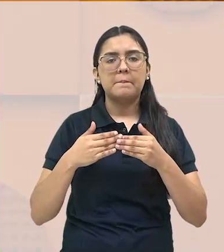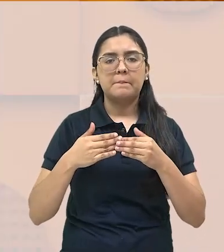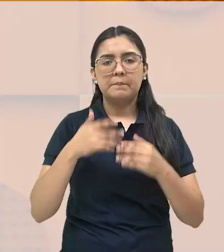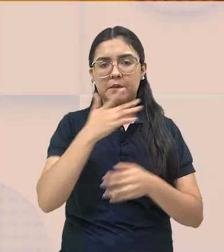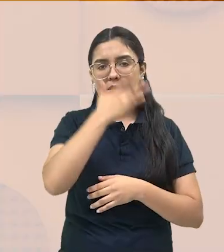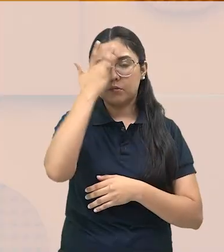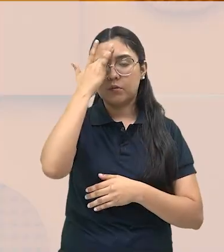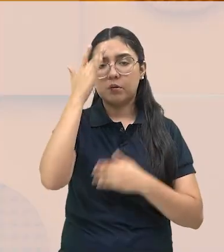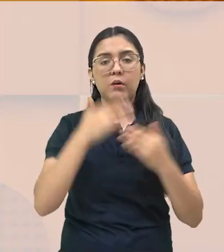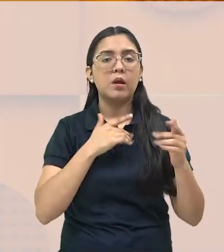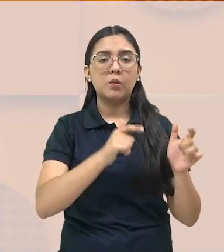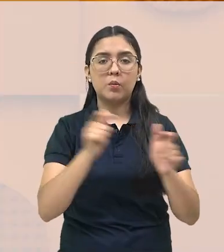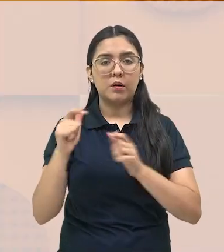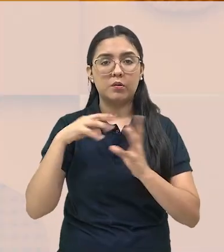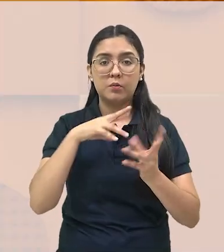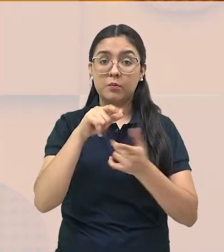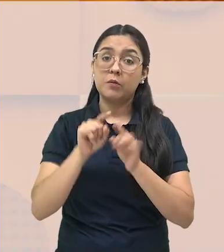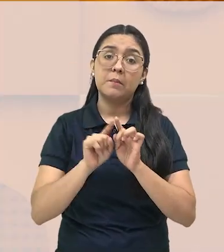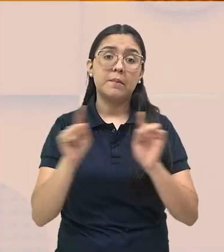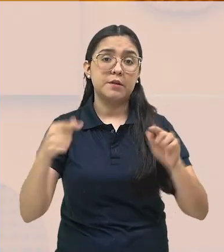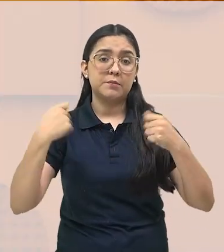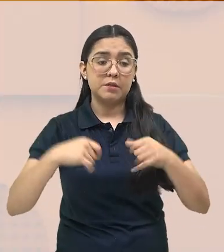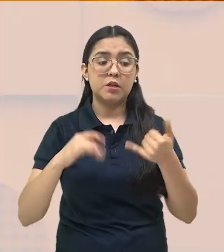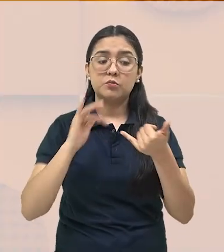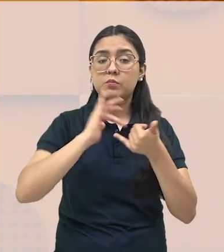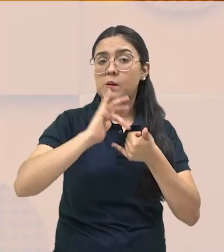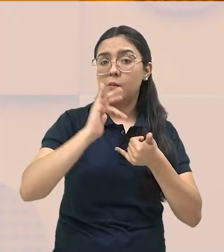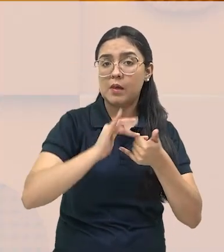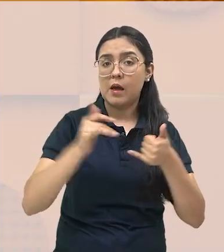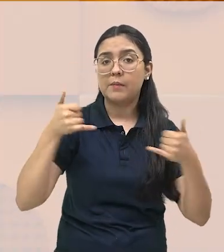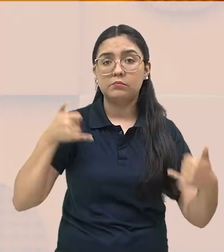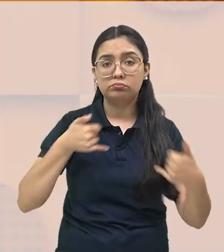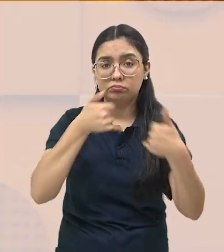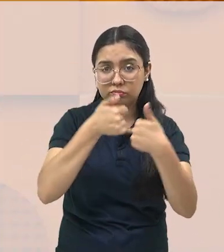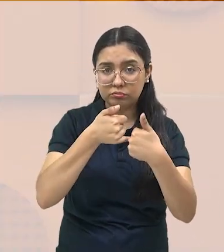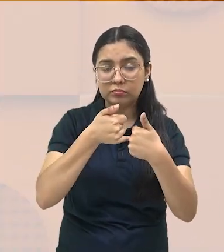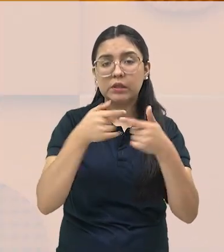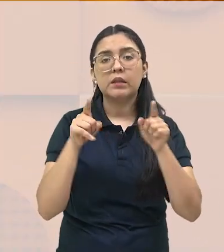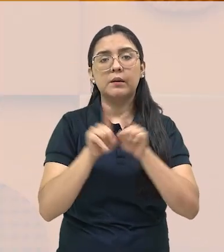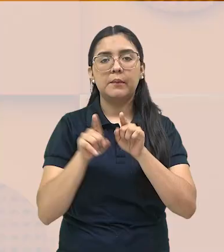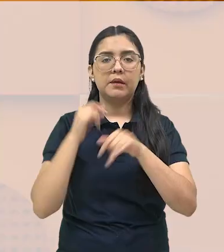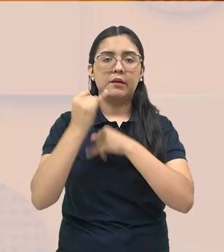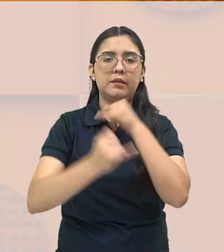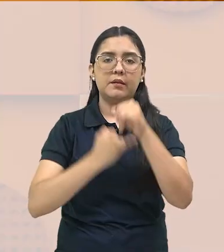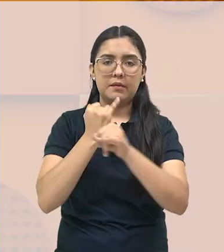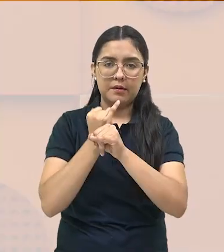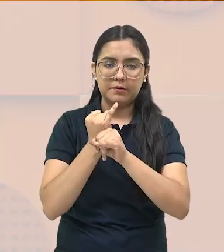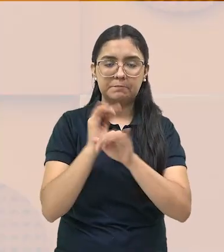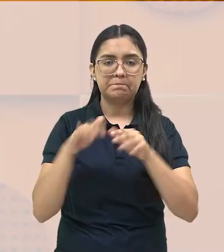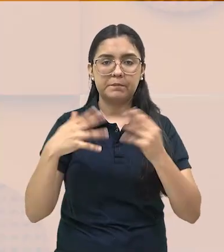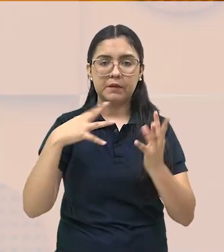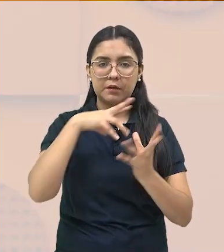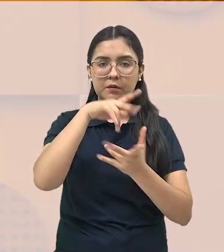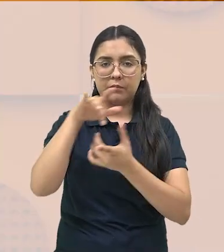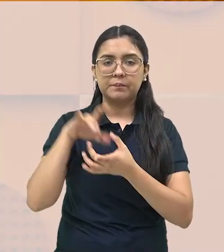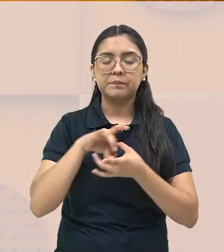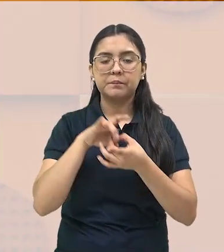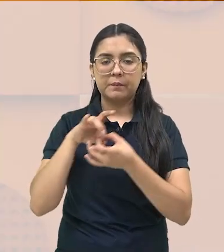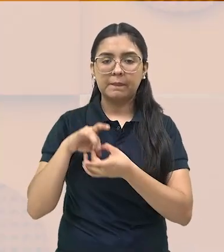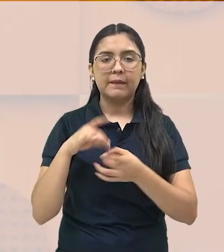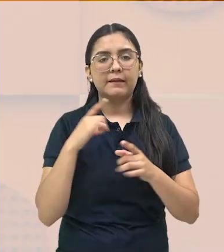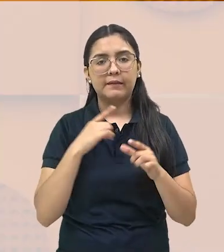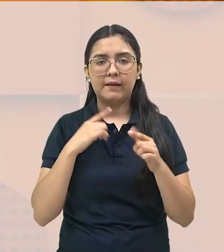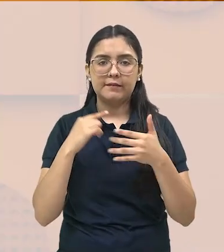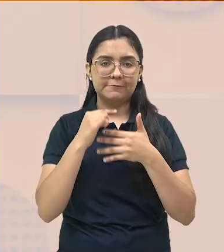do mundo, mas você precisa de um telefone, um smartphone, na realidade, né? Você precisa de internet. Então, a globalização ela tem